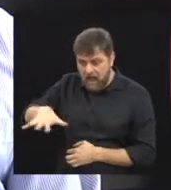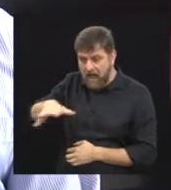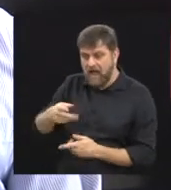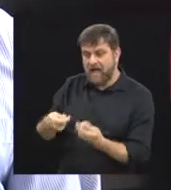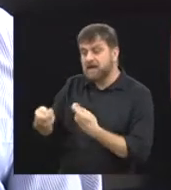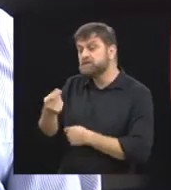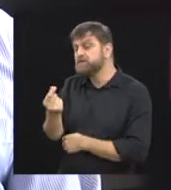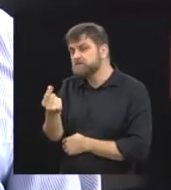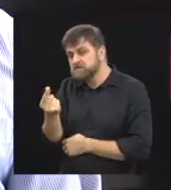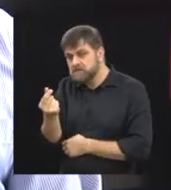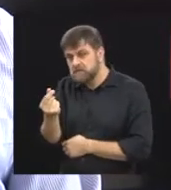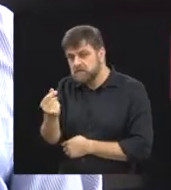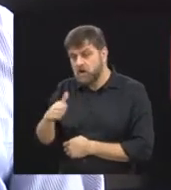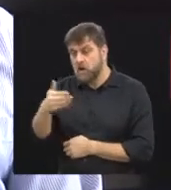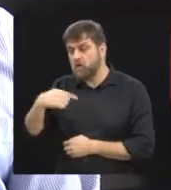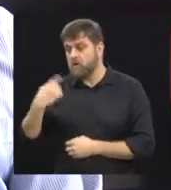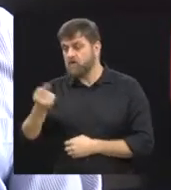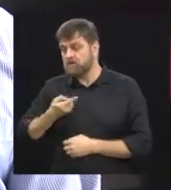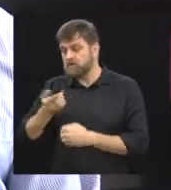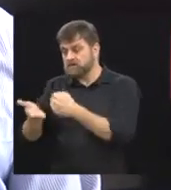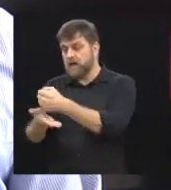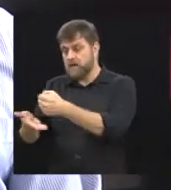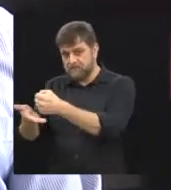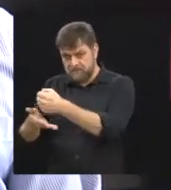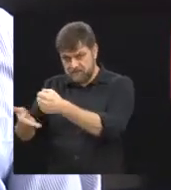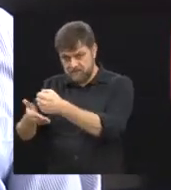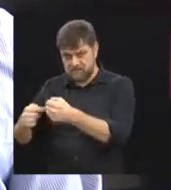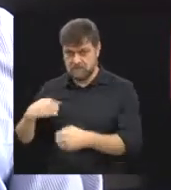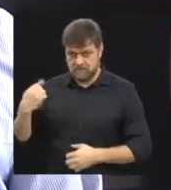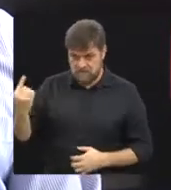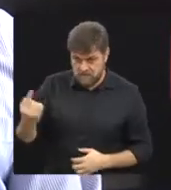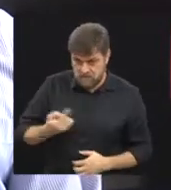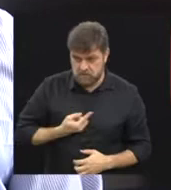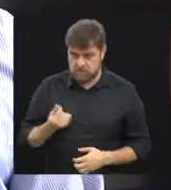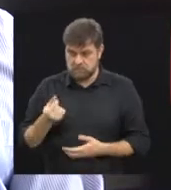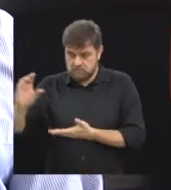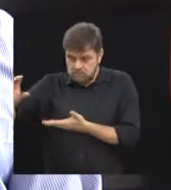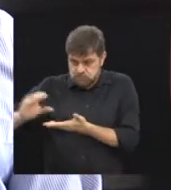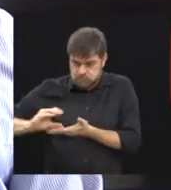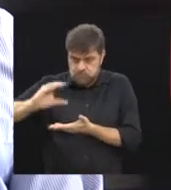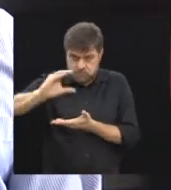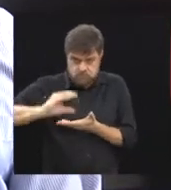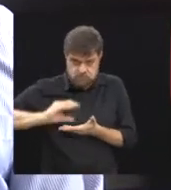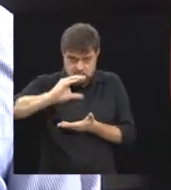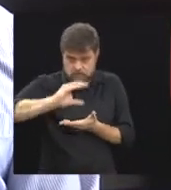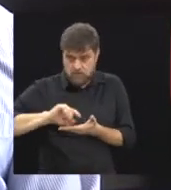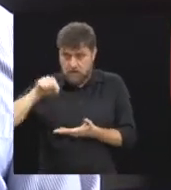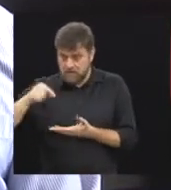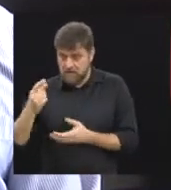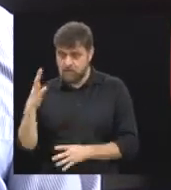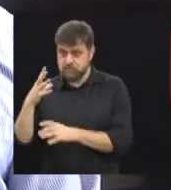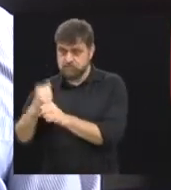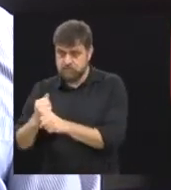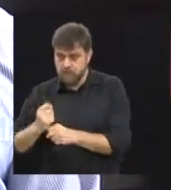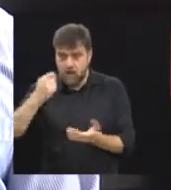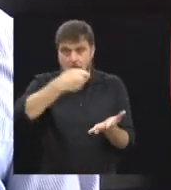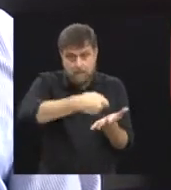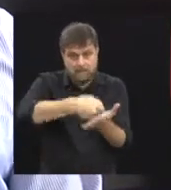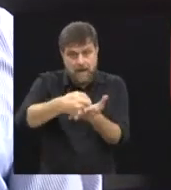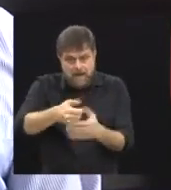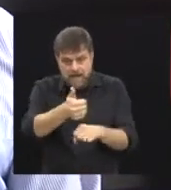equilíbrio econômico-financeiro, qual é o nosso princípio? As nossas receitas têm que cobrir as nossas